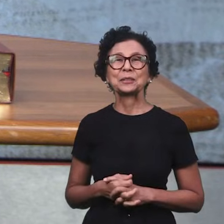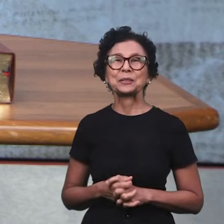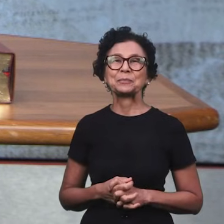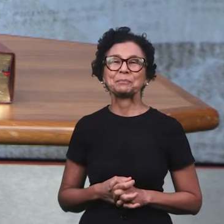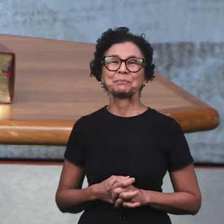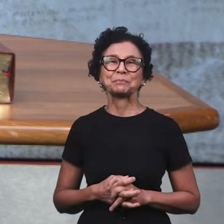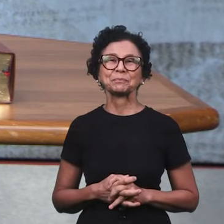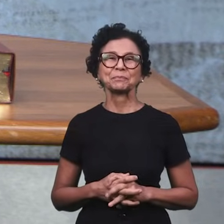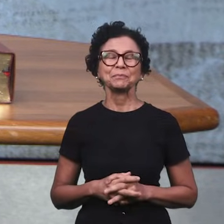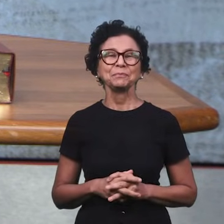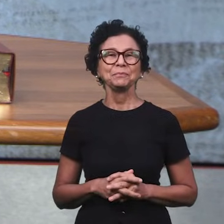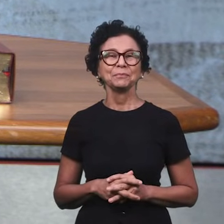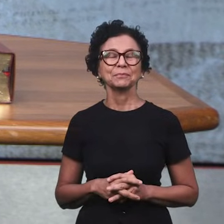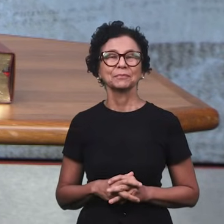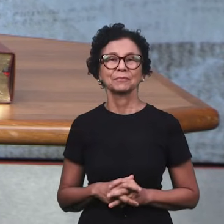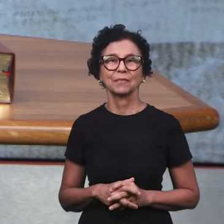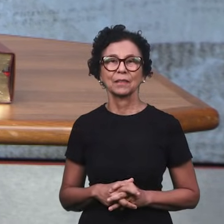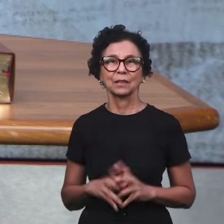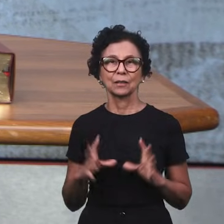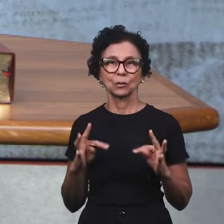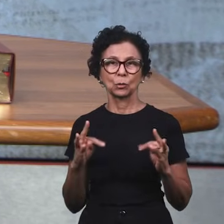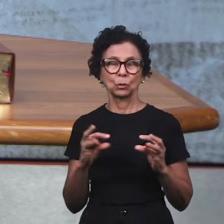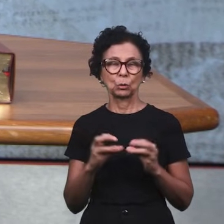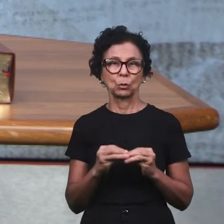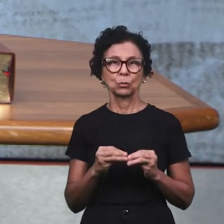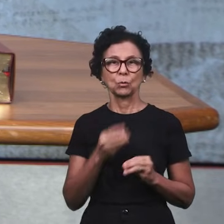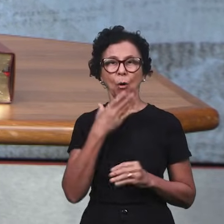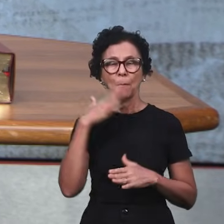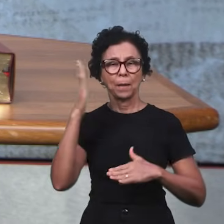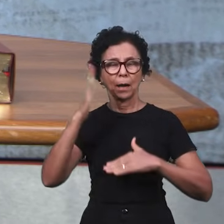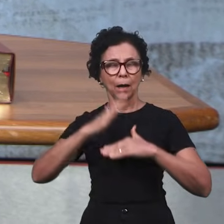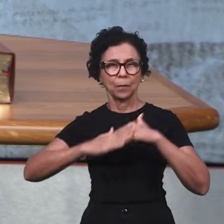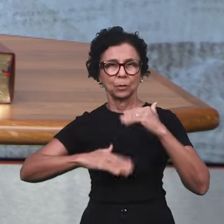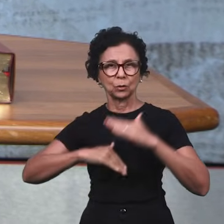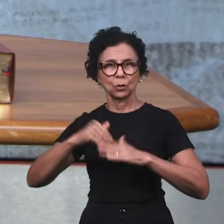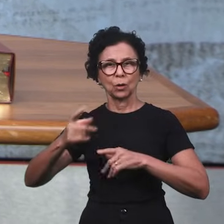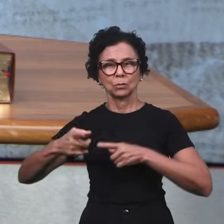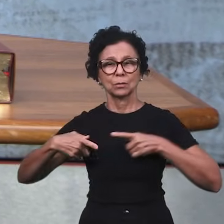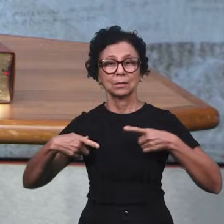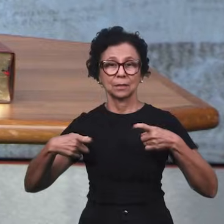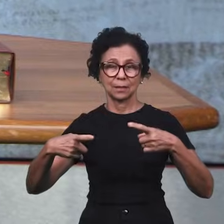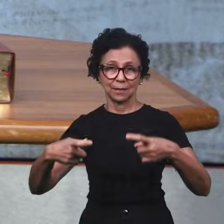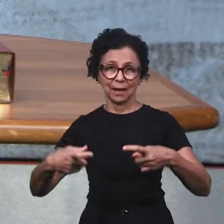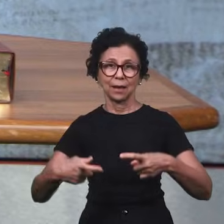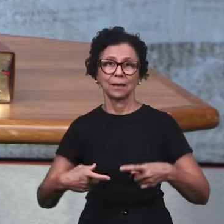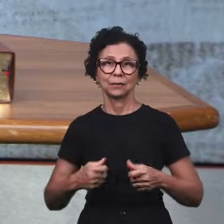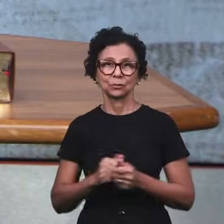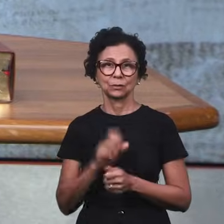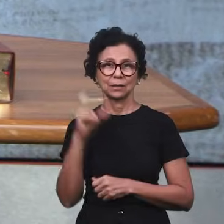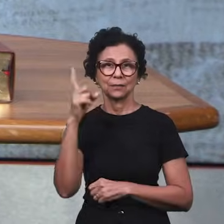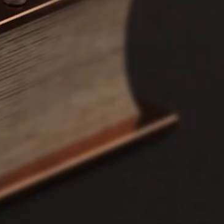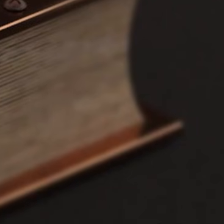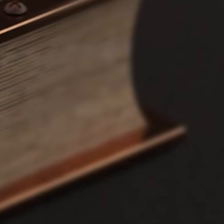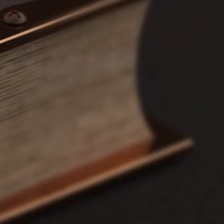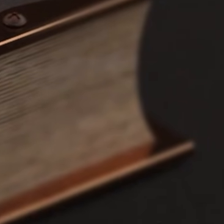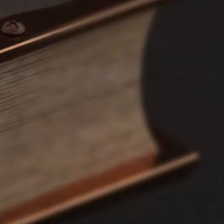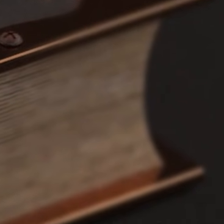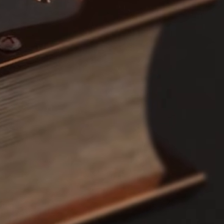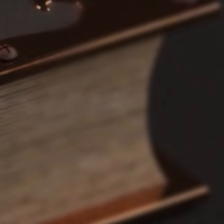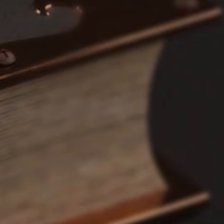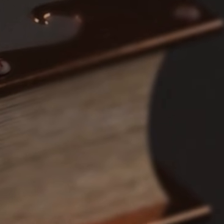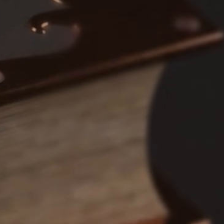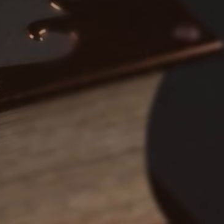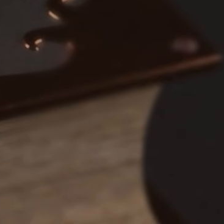foram os valentes de Davi. Amém, irmãos? Desejamos a todos a paz do Senhor Jesus.